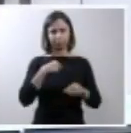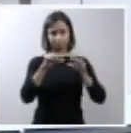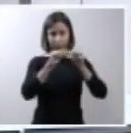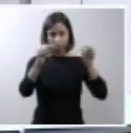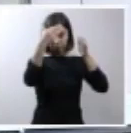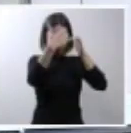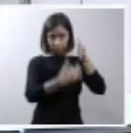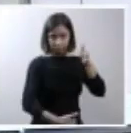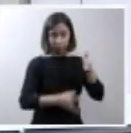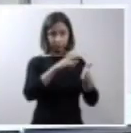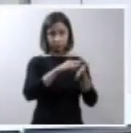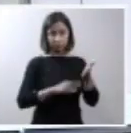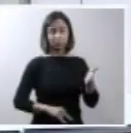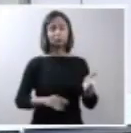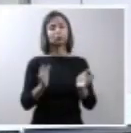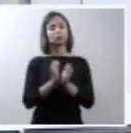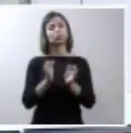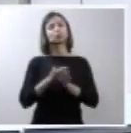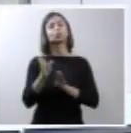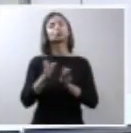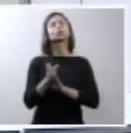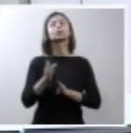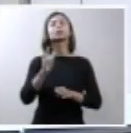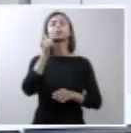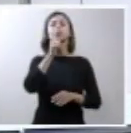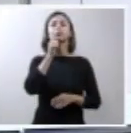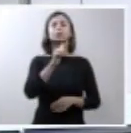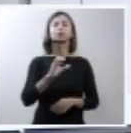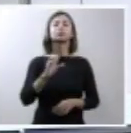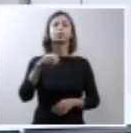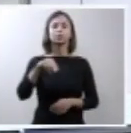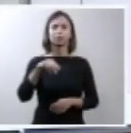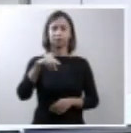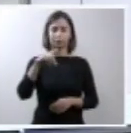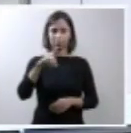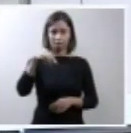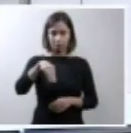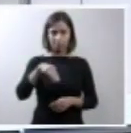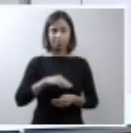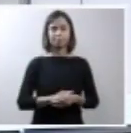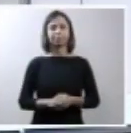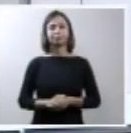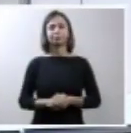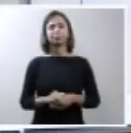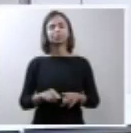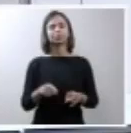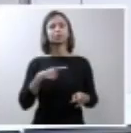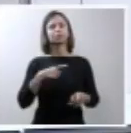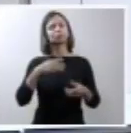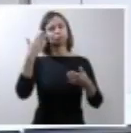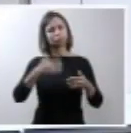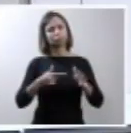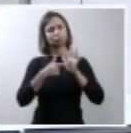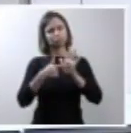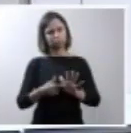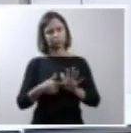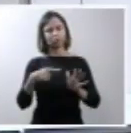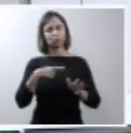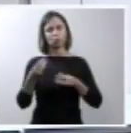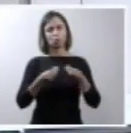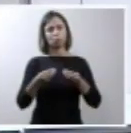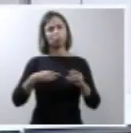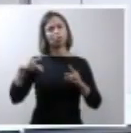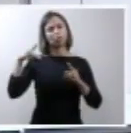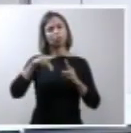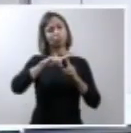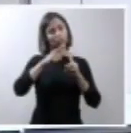mulher o Conselho Nacional dos direitos da mulher cndm vem publicamente reiterar seu posicionamento